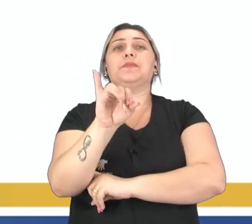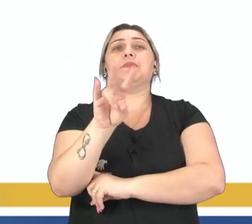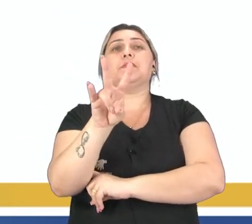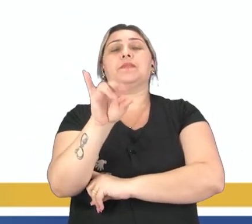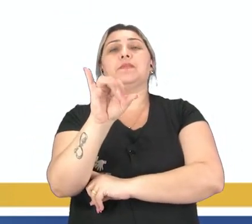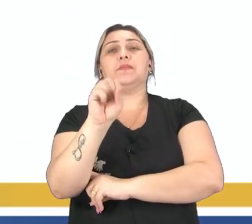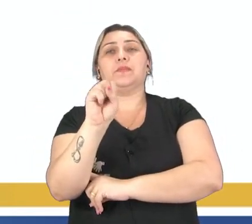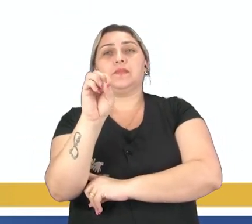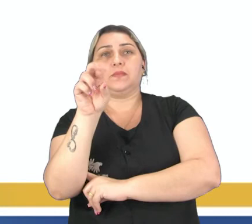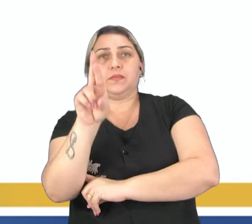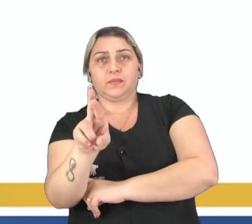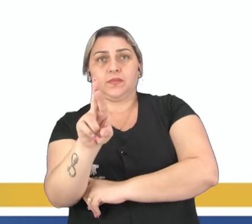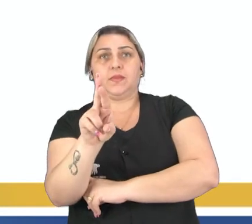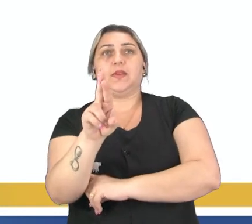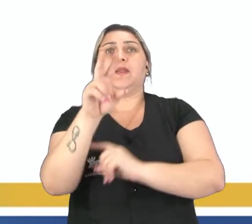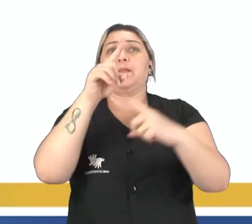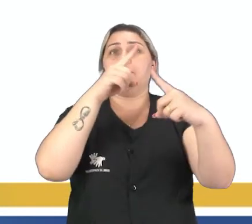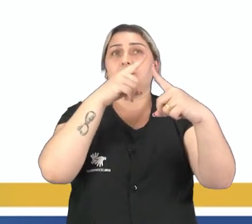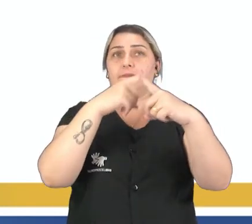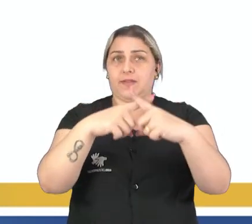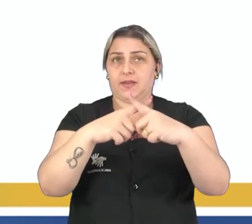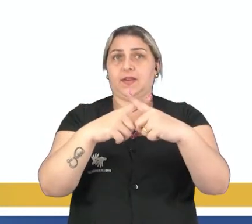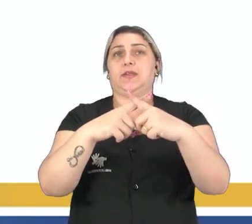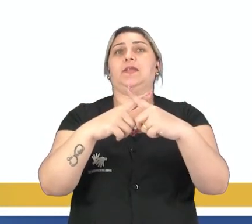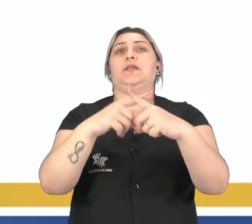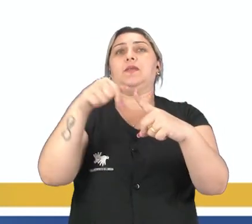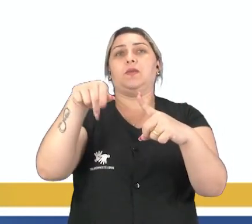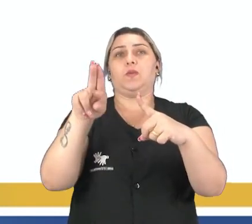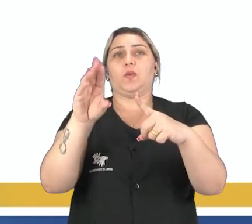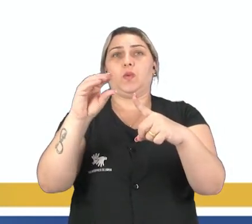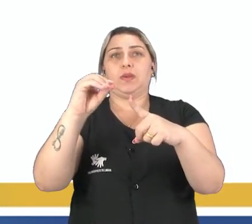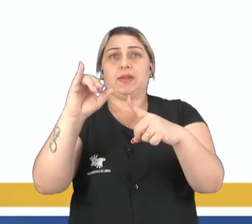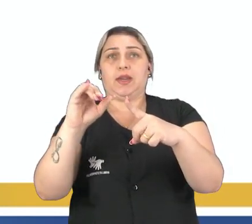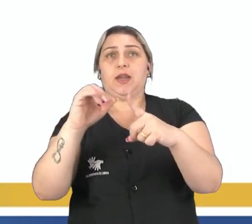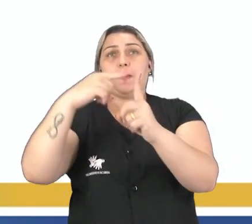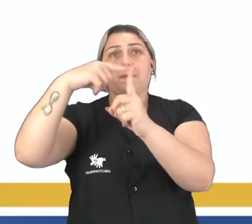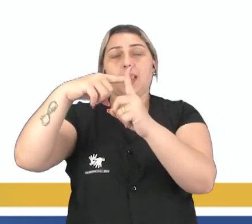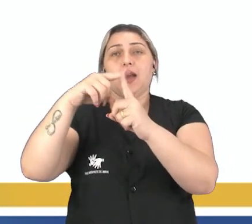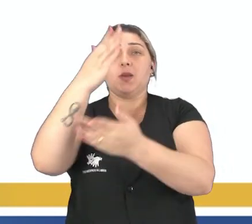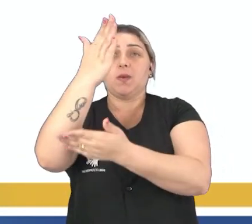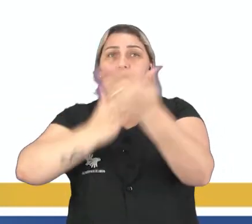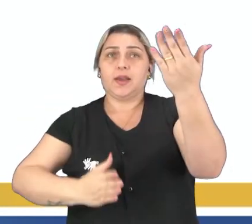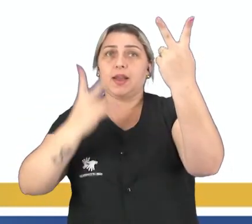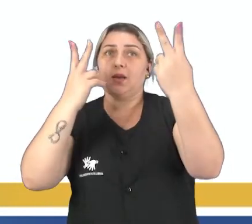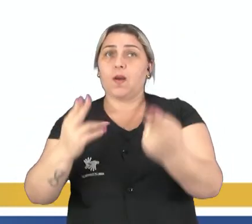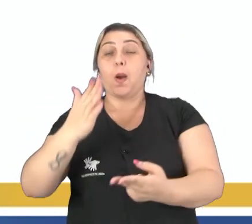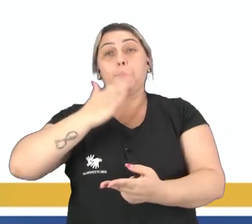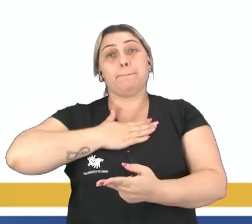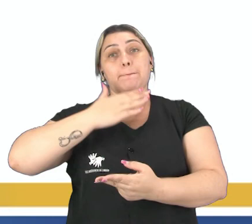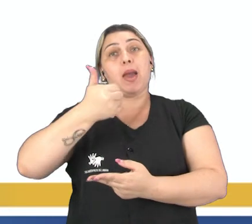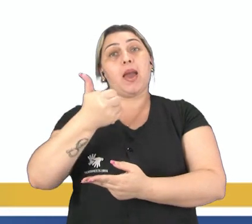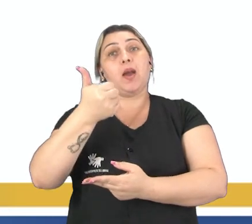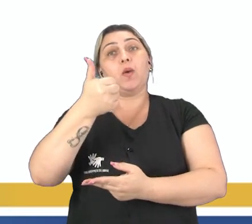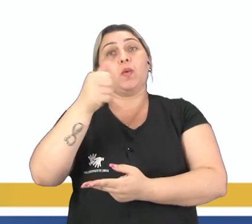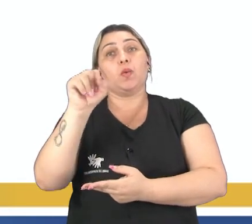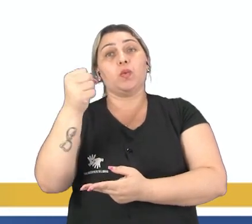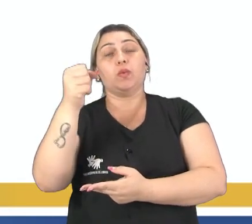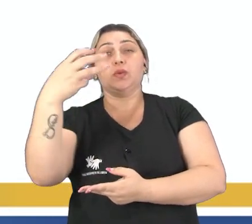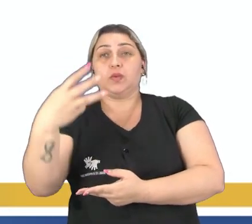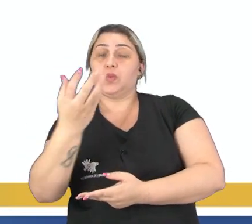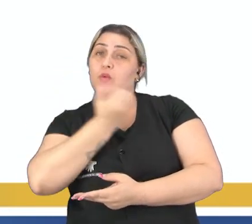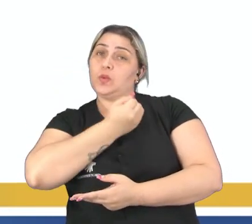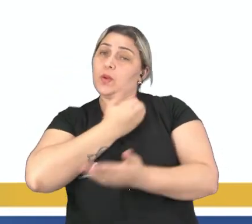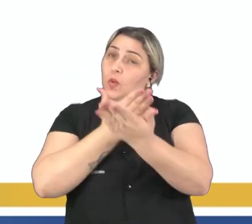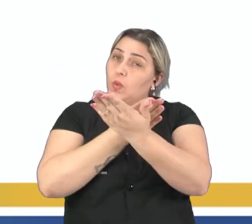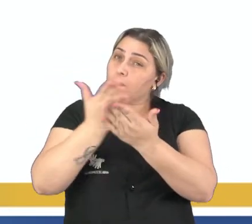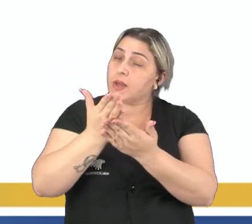divisor vezes o quociente mais o resto vai dar igual ao meu dividendo, vai dar igual àquele número